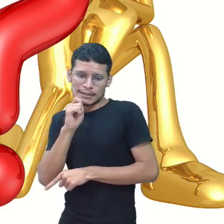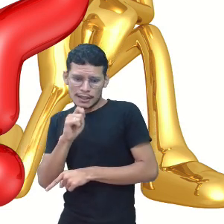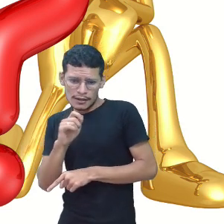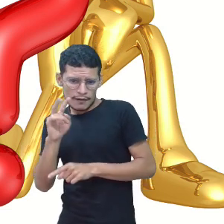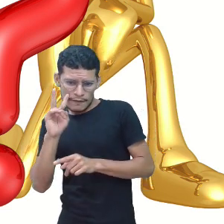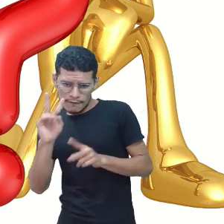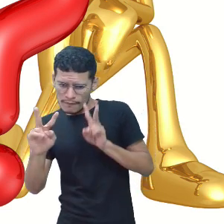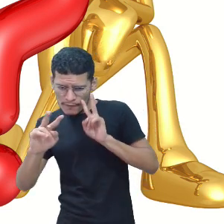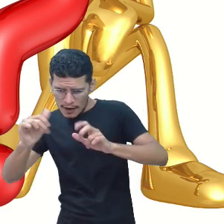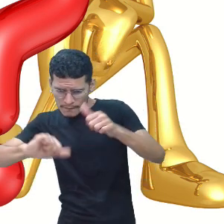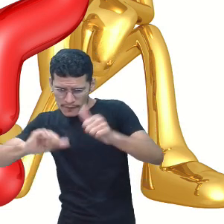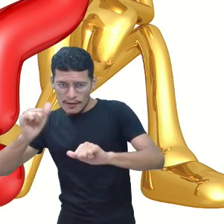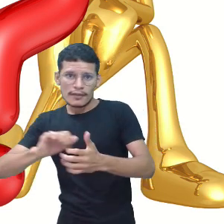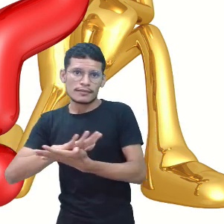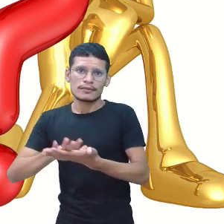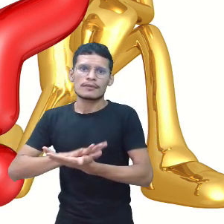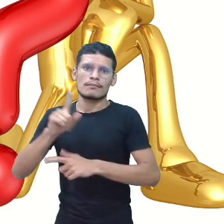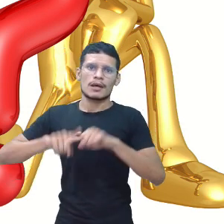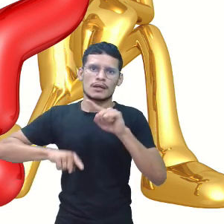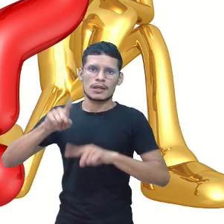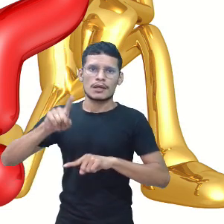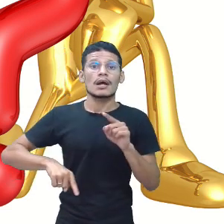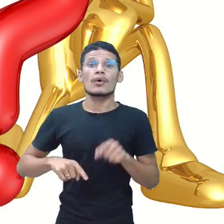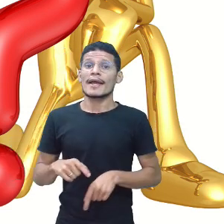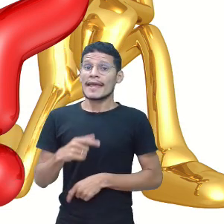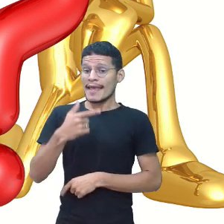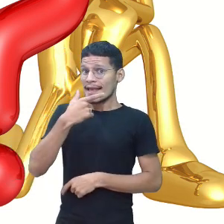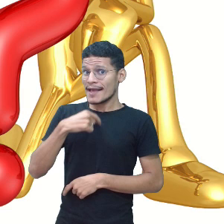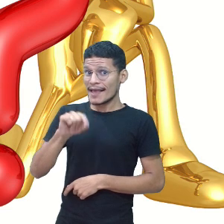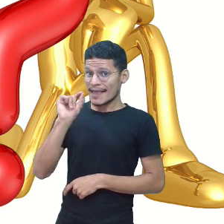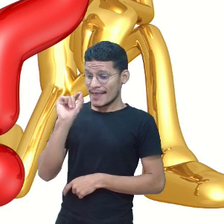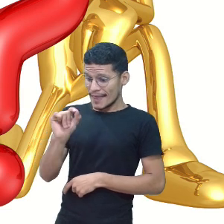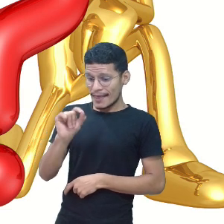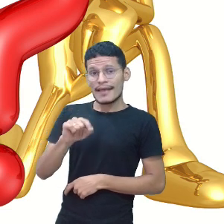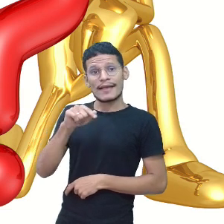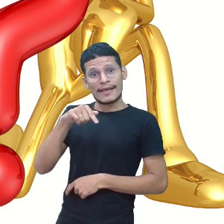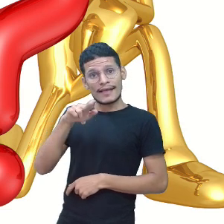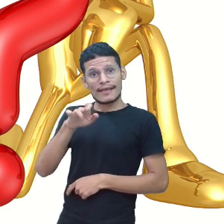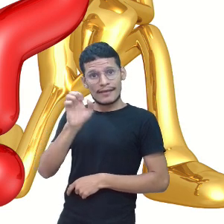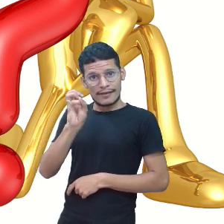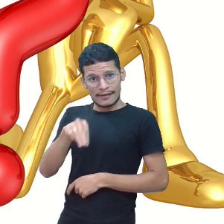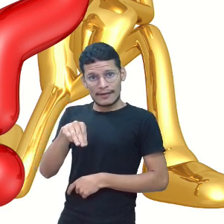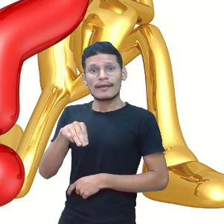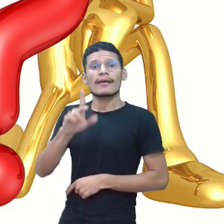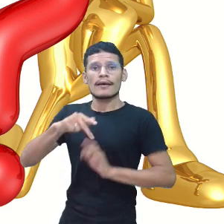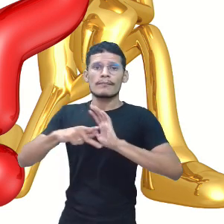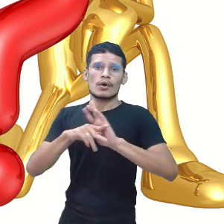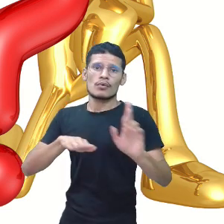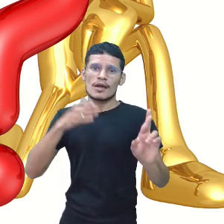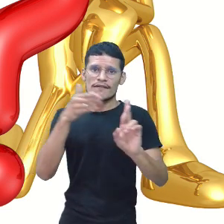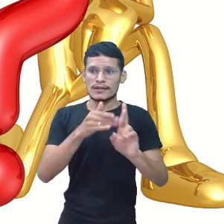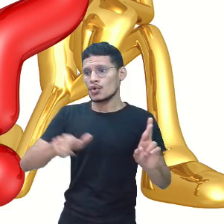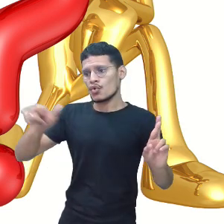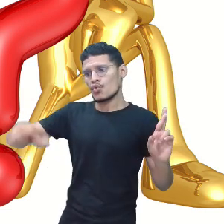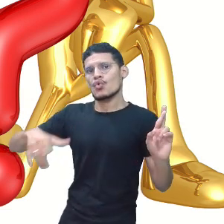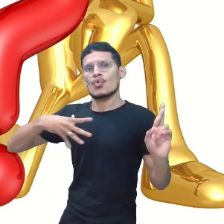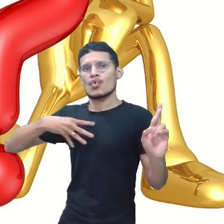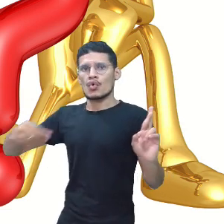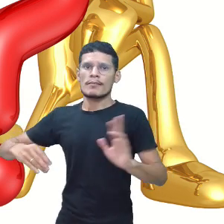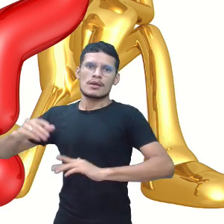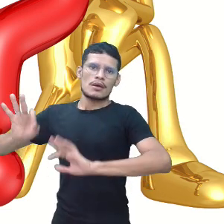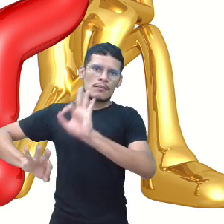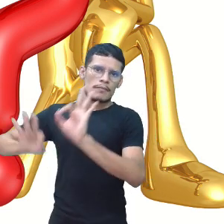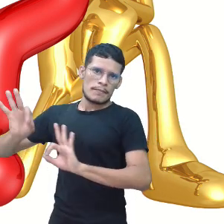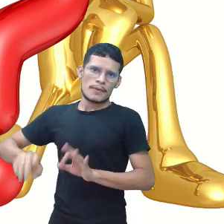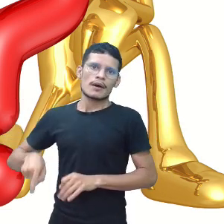material. Quem é o referente do rapaz do almoxerifado?